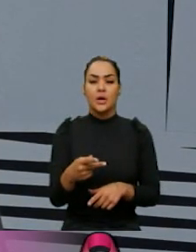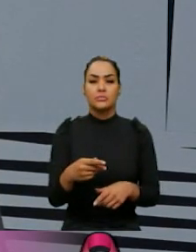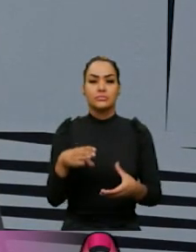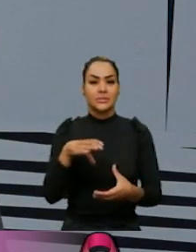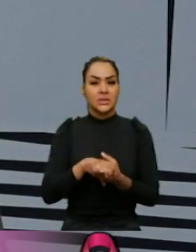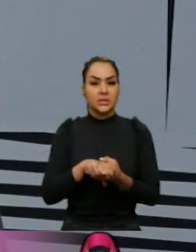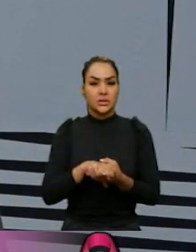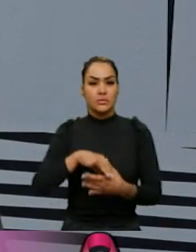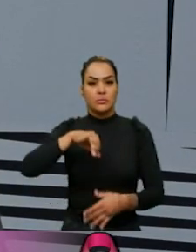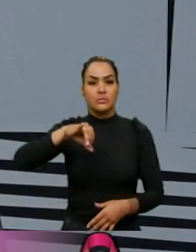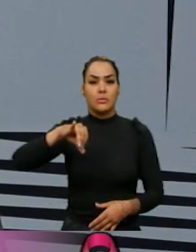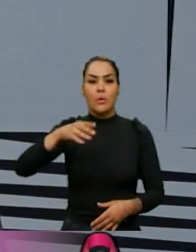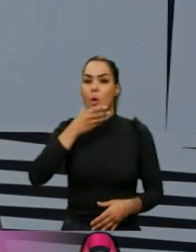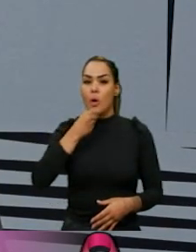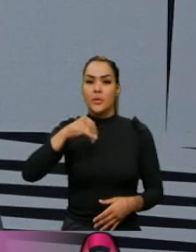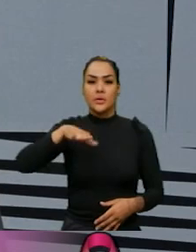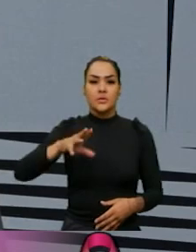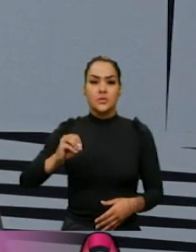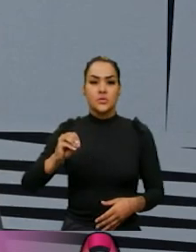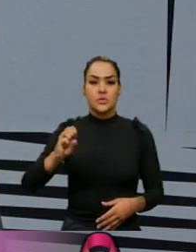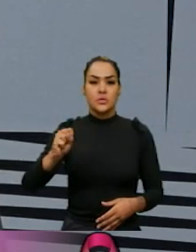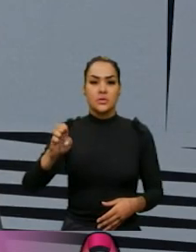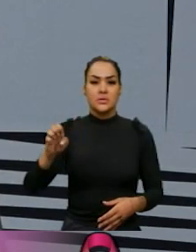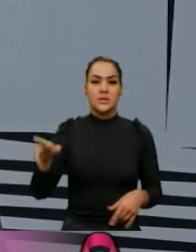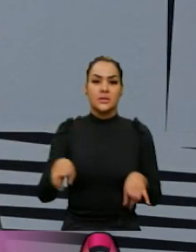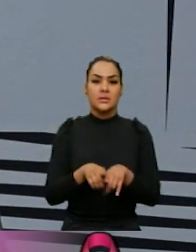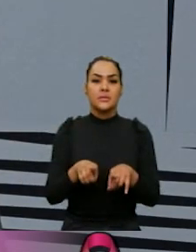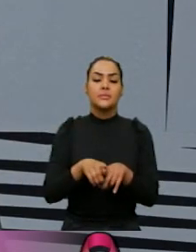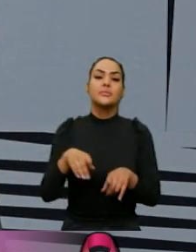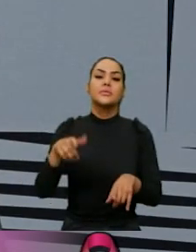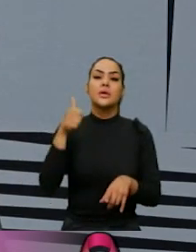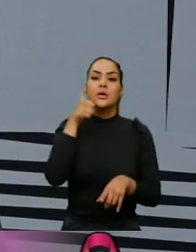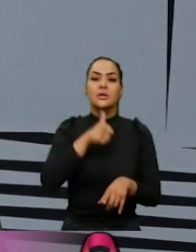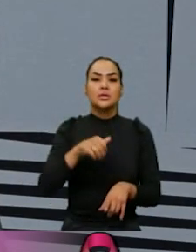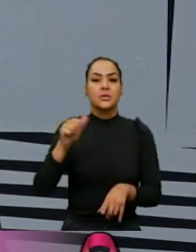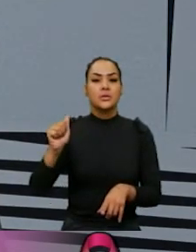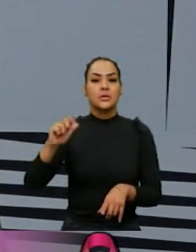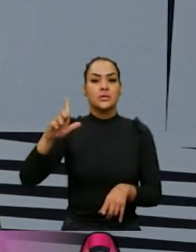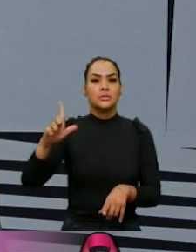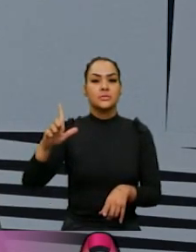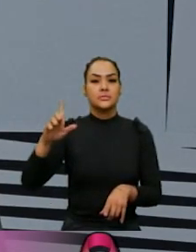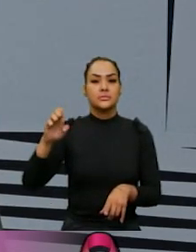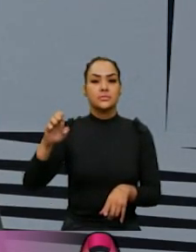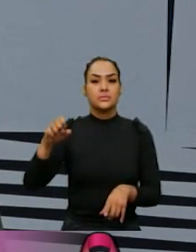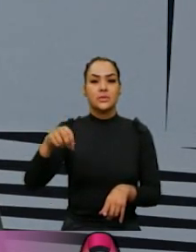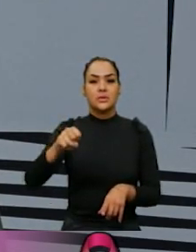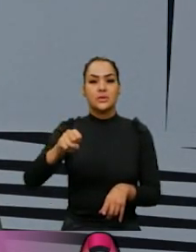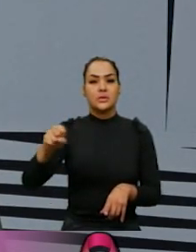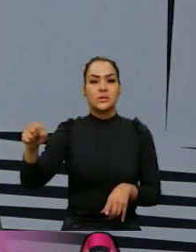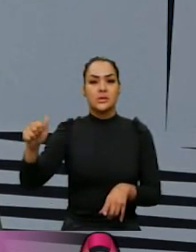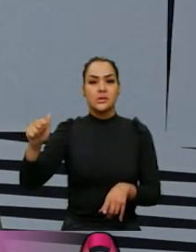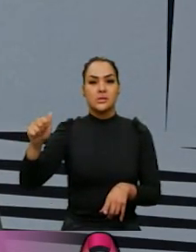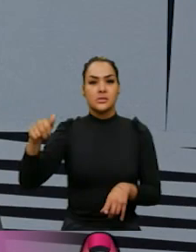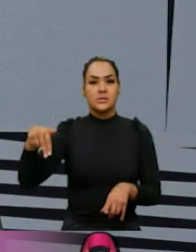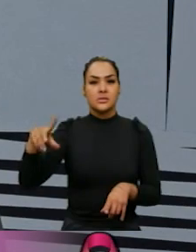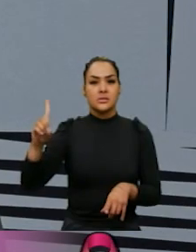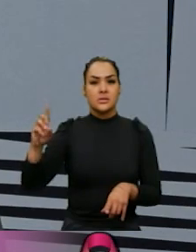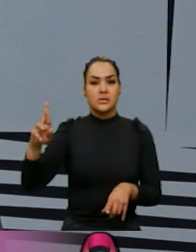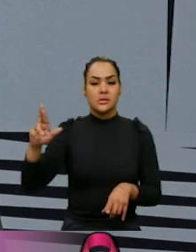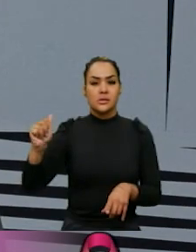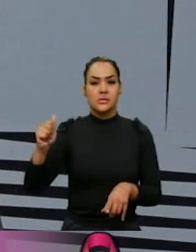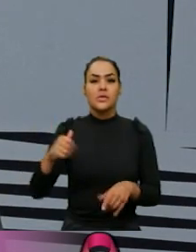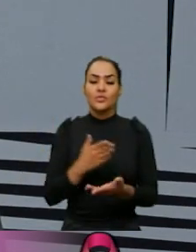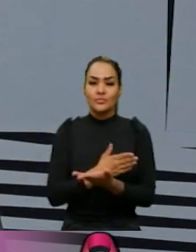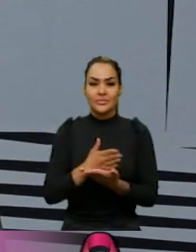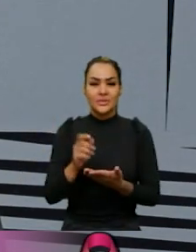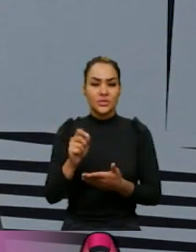Silva e Alessandra Castelli, que no início fazia essa arrecadação em seu aniversário, quando as pessoas levavam como